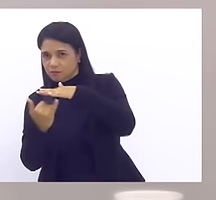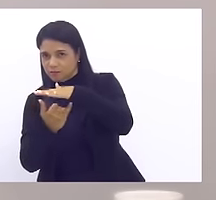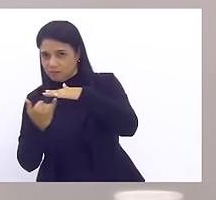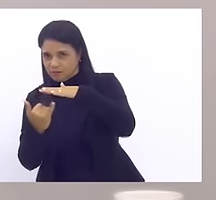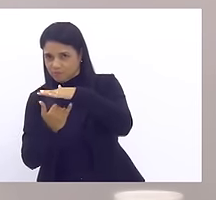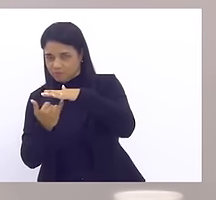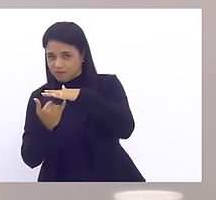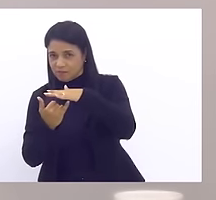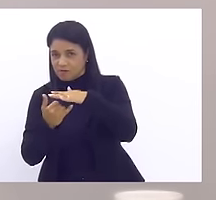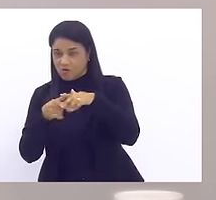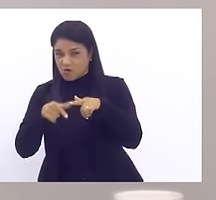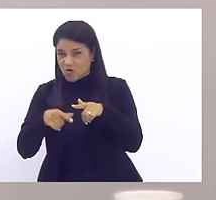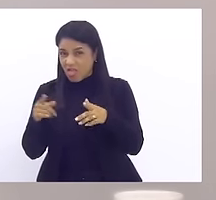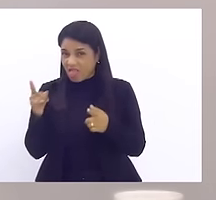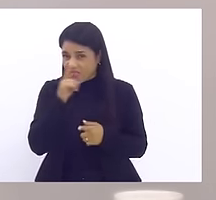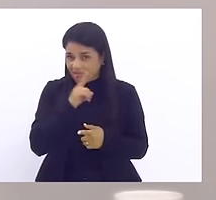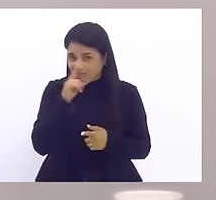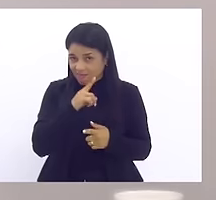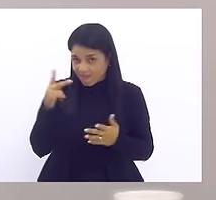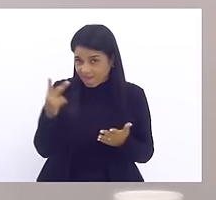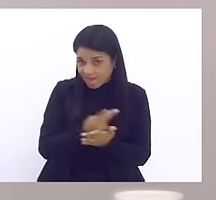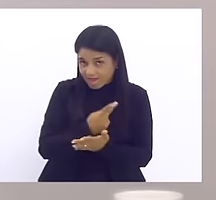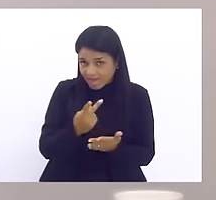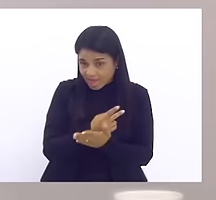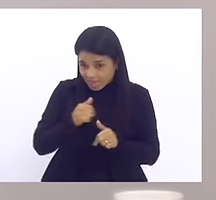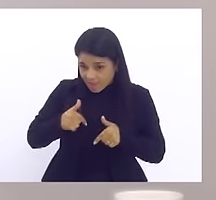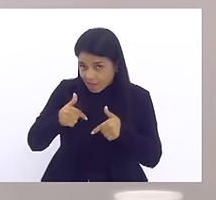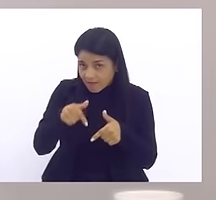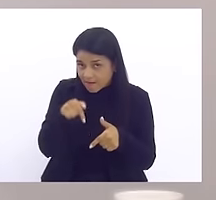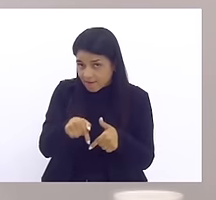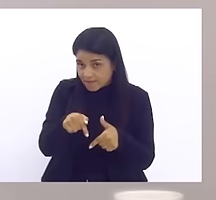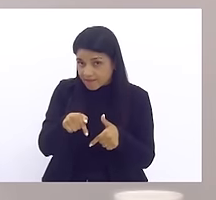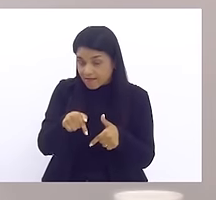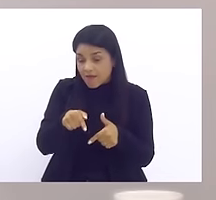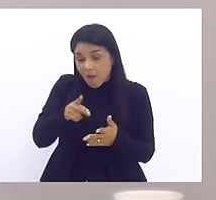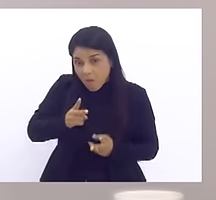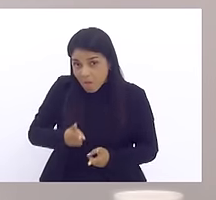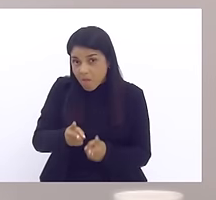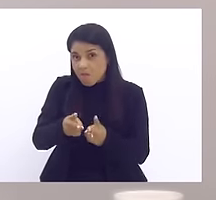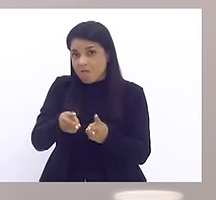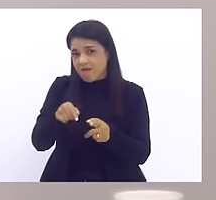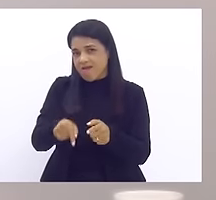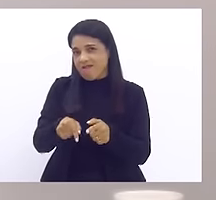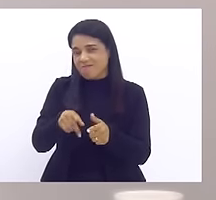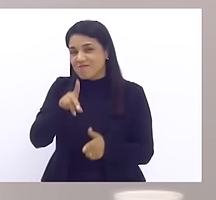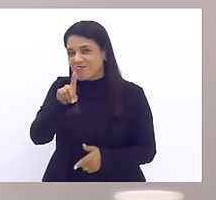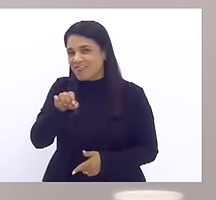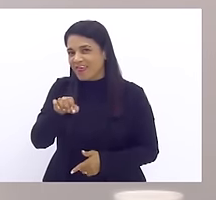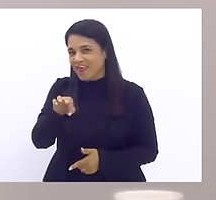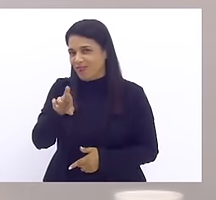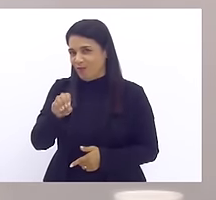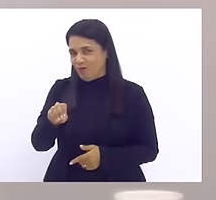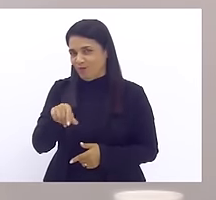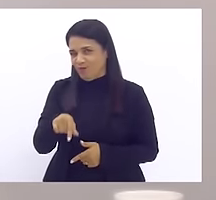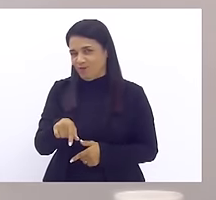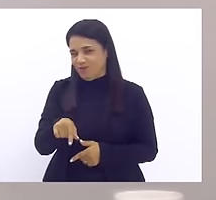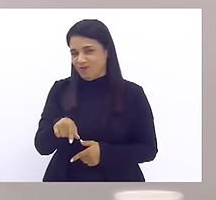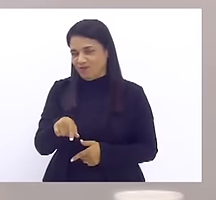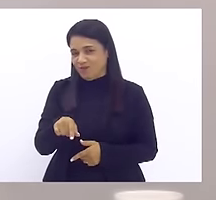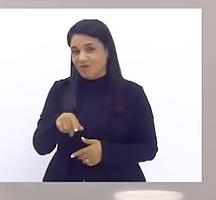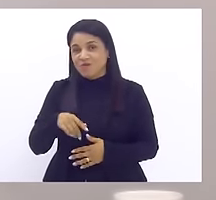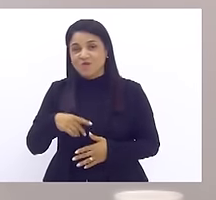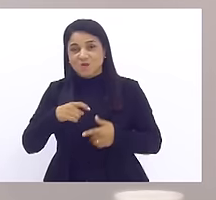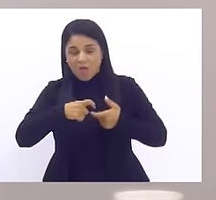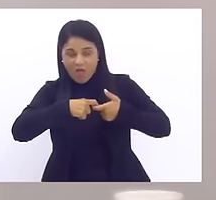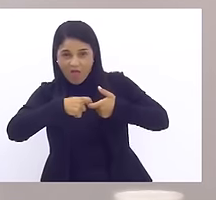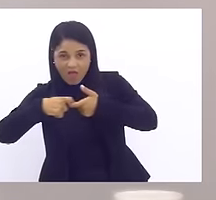as cagadas acontecem nessas operações não são os outros órgãos que estão fazendo é o gato que tá fazendo quando vai um reboque da pele